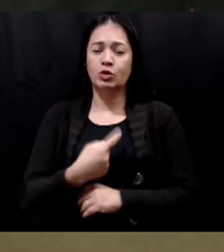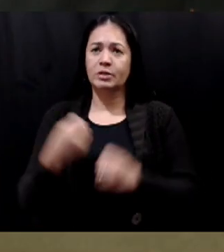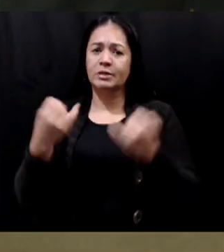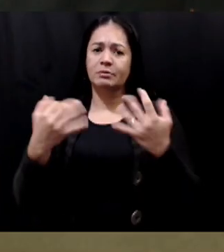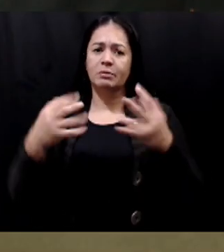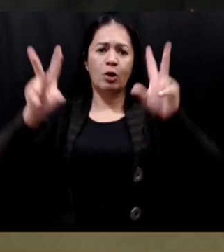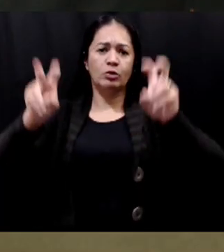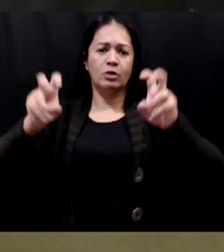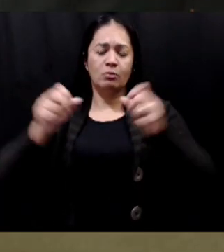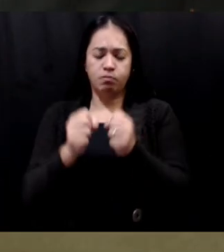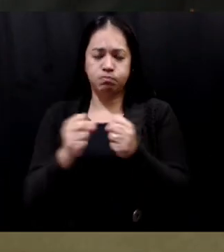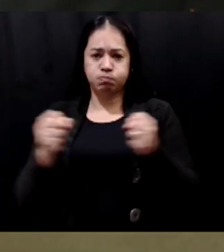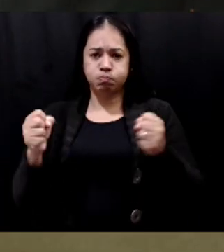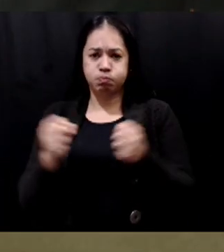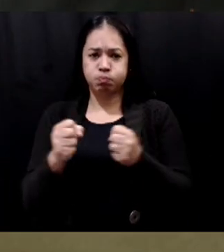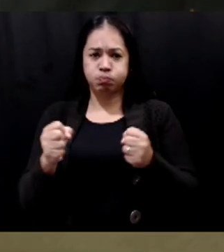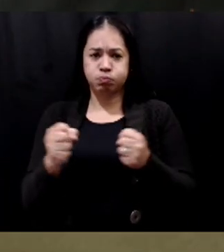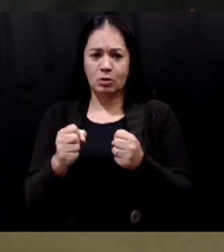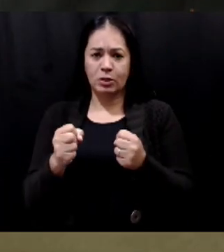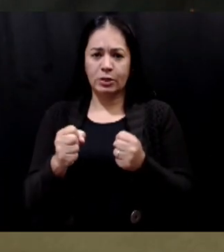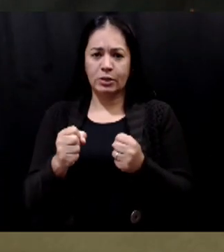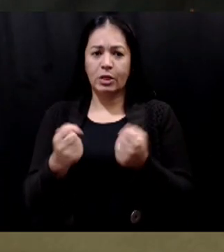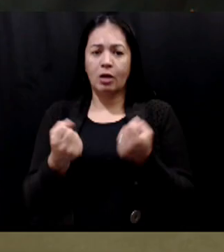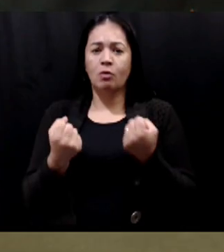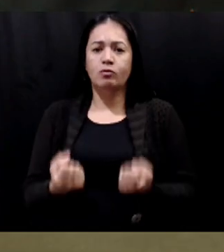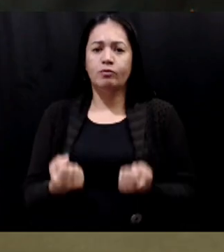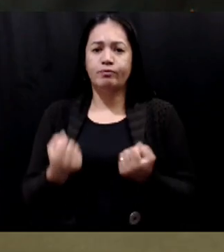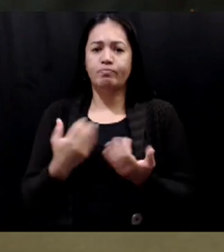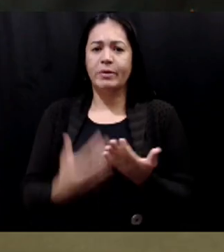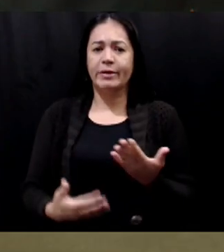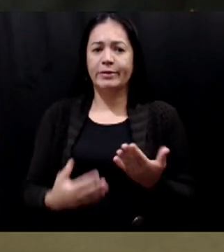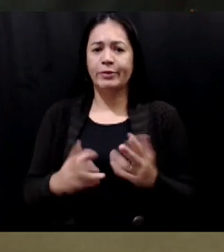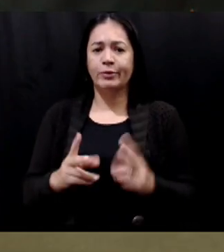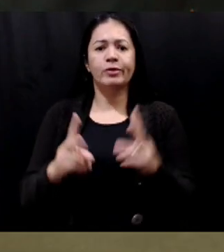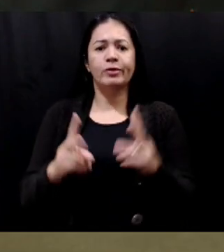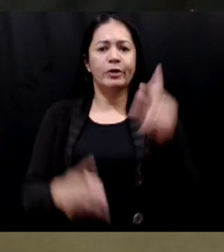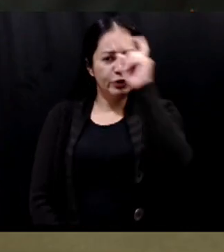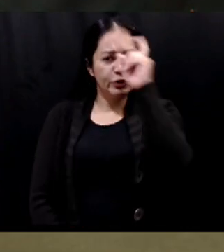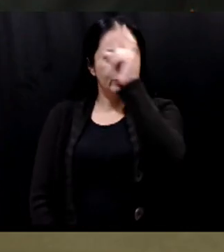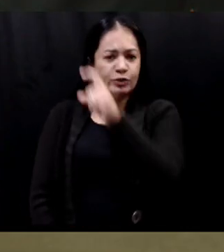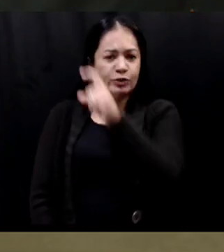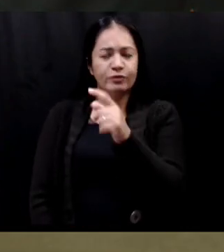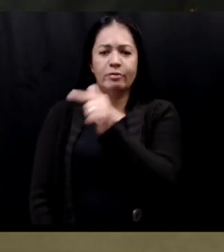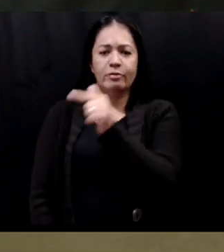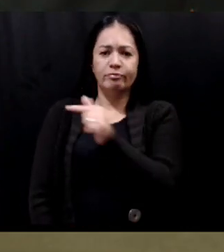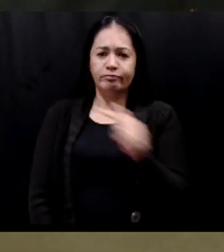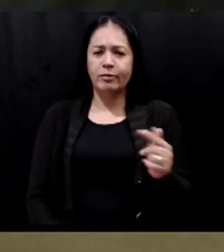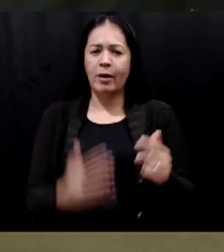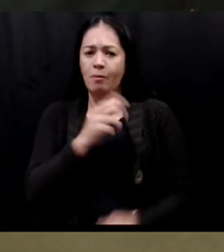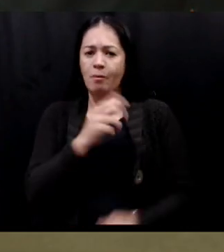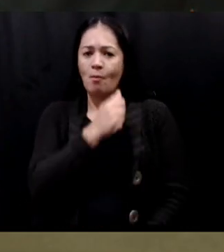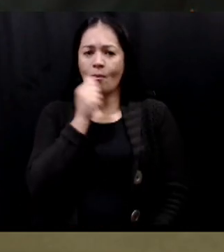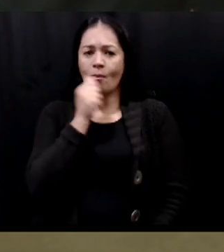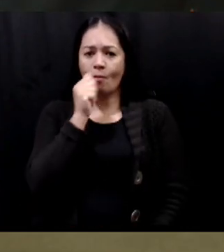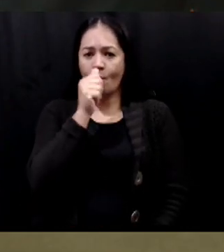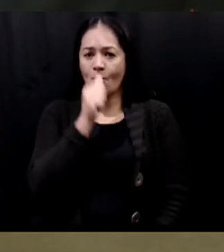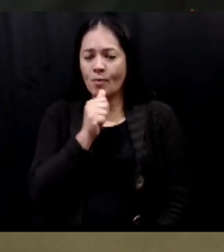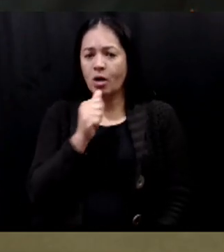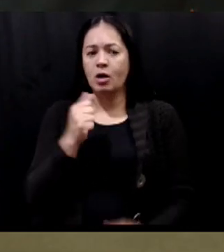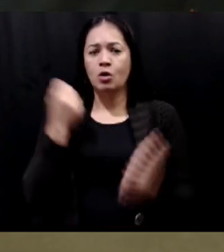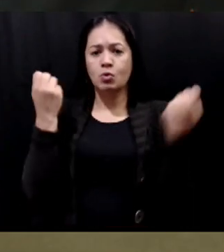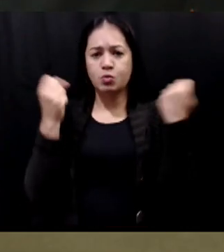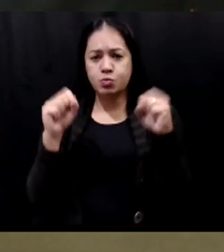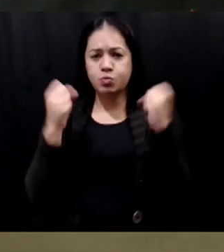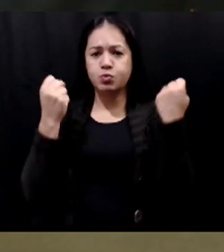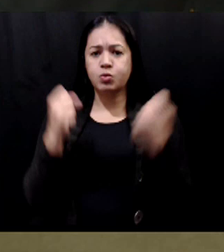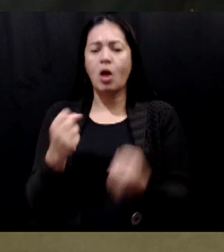difícil do que parece, né? Depois de semanas ou meses de dieta, exercícios, muitas pessoas acabam recuperando os quilos